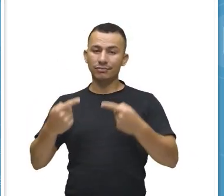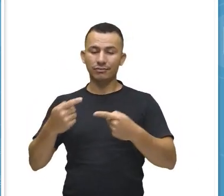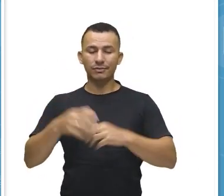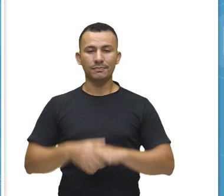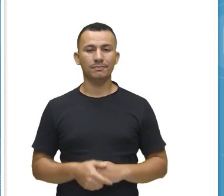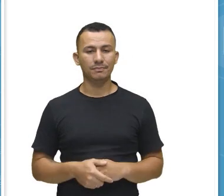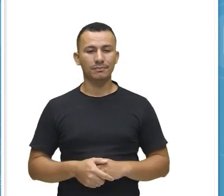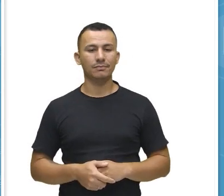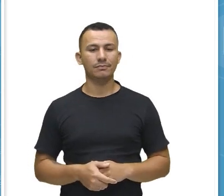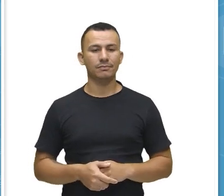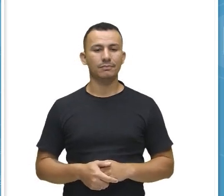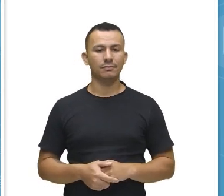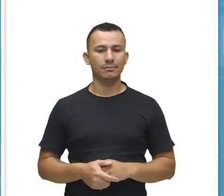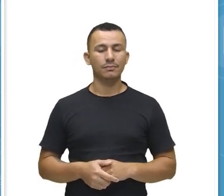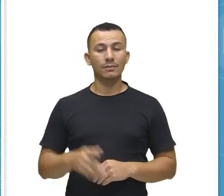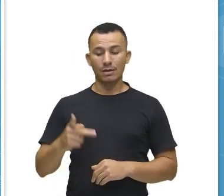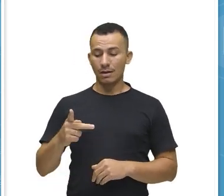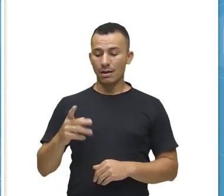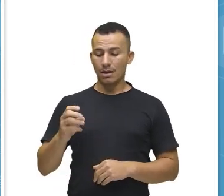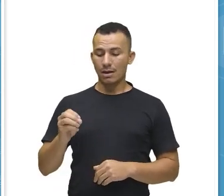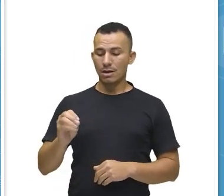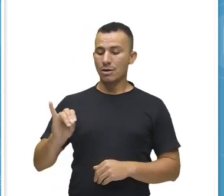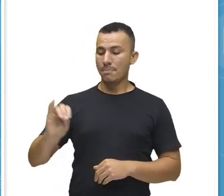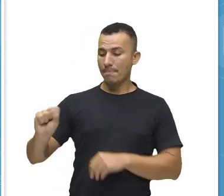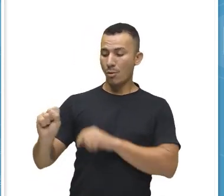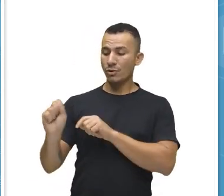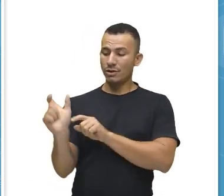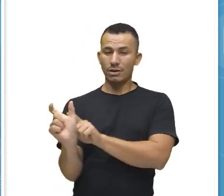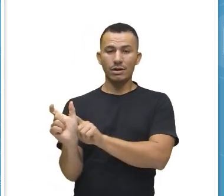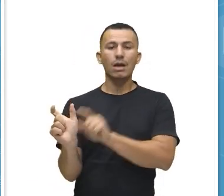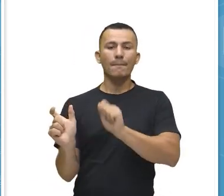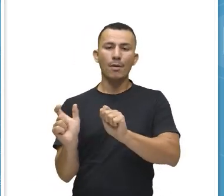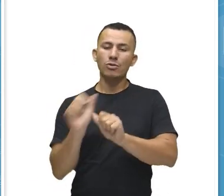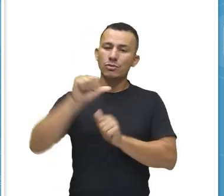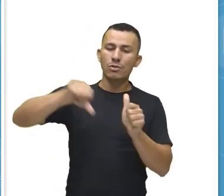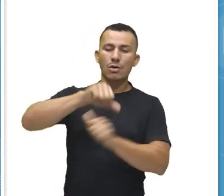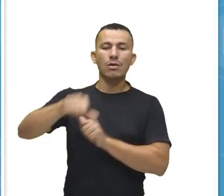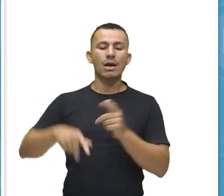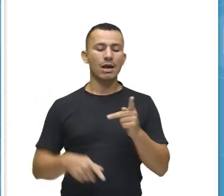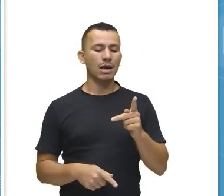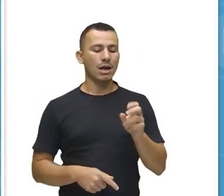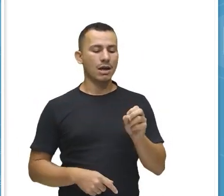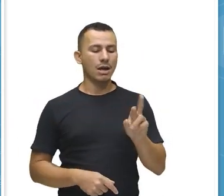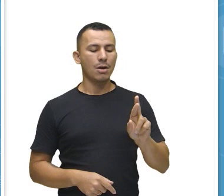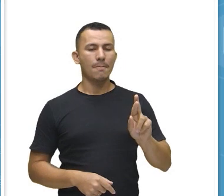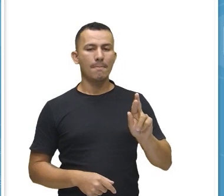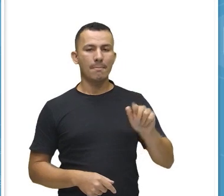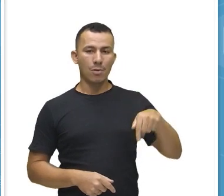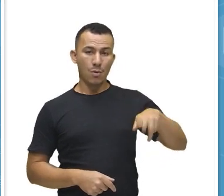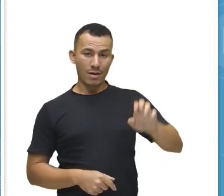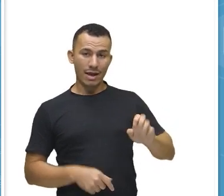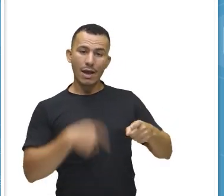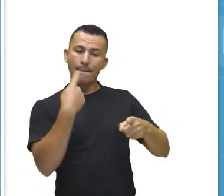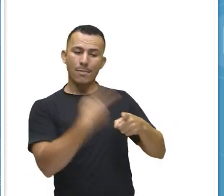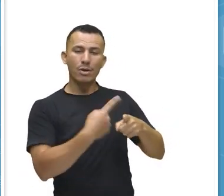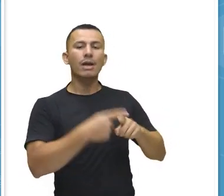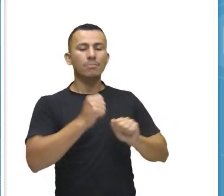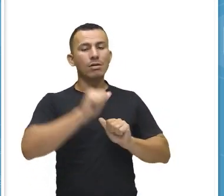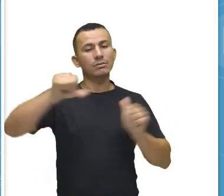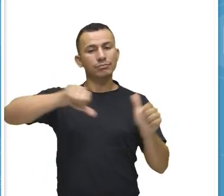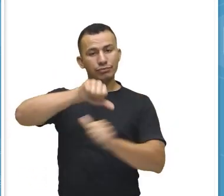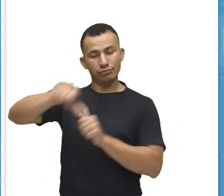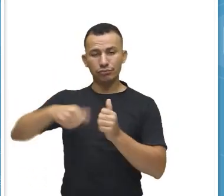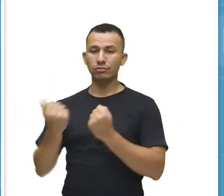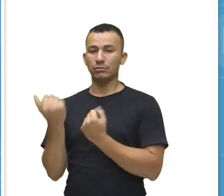o pois pode ser trocado pelo porquê. Porque precisam subir à superfície para respirar. Então nós temos a